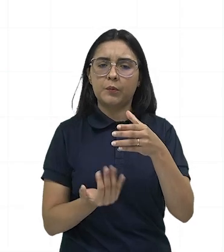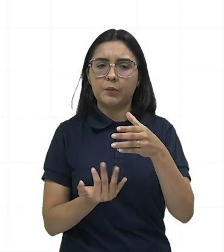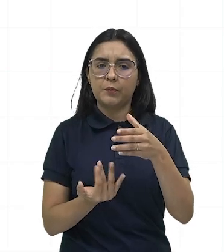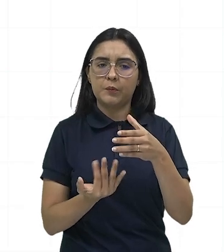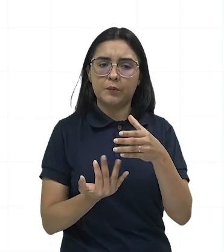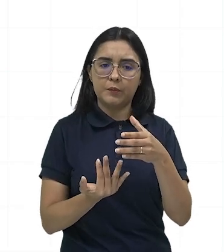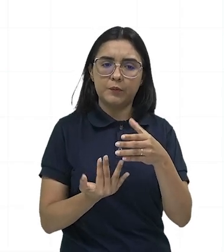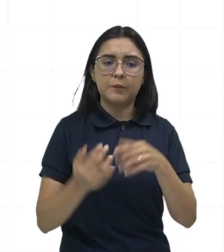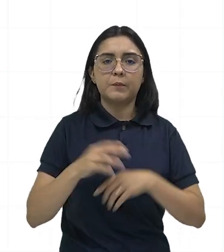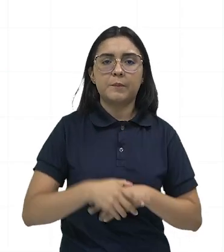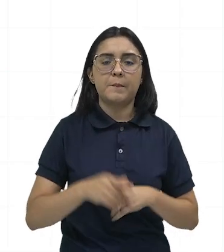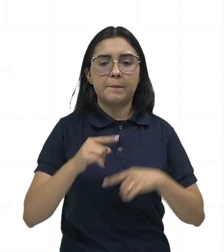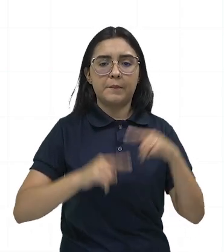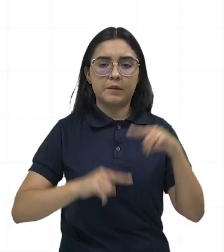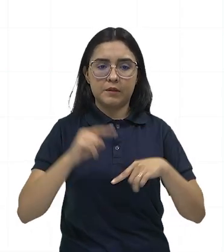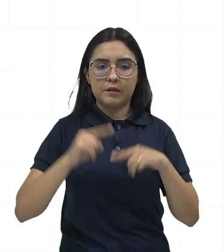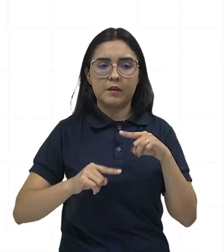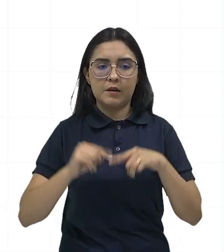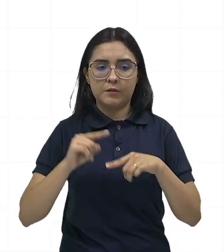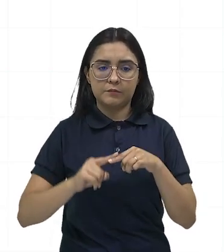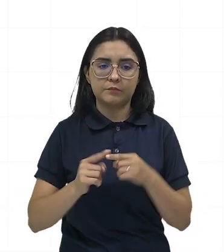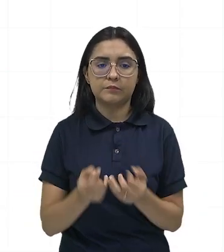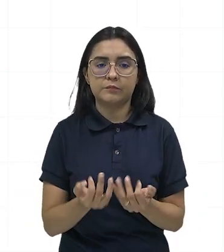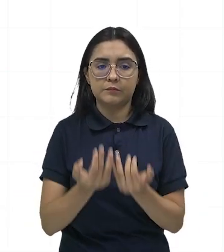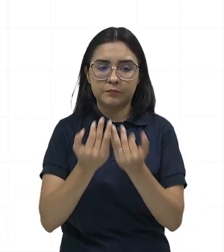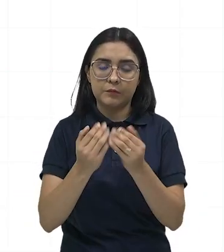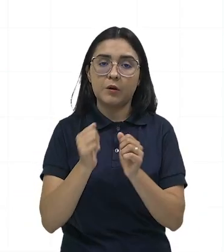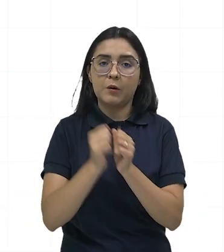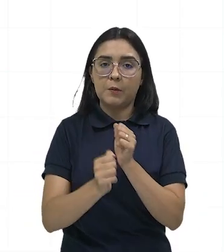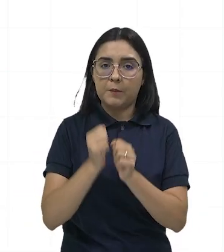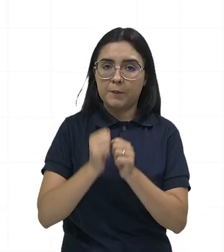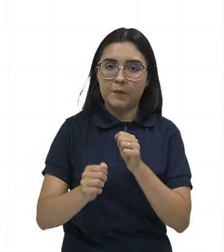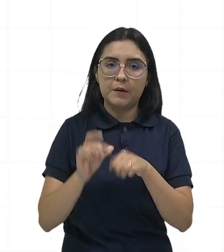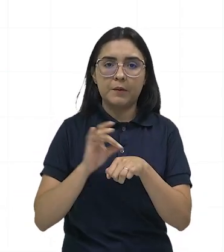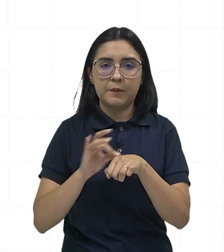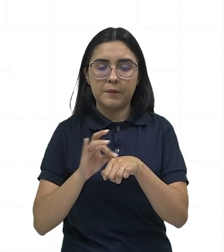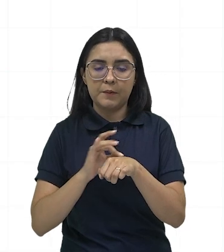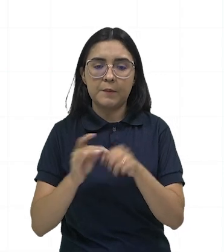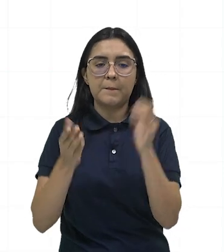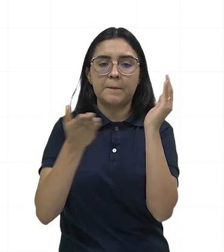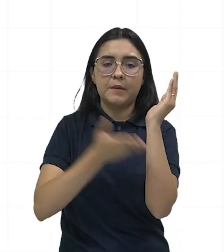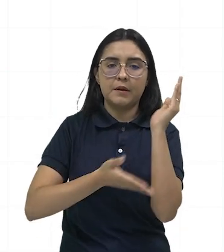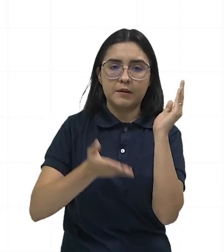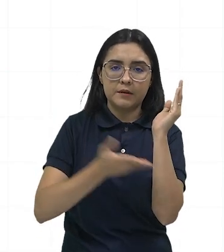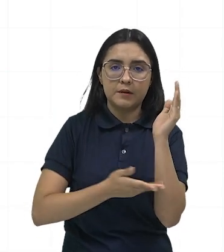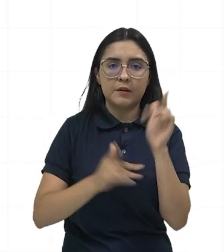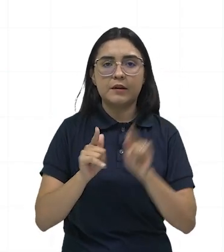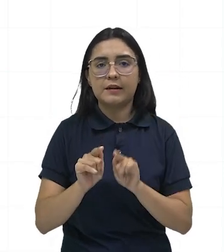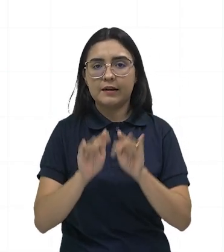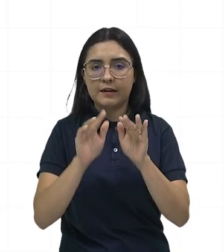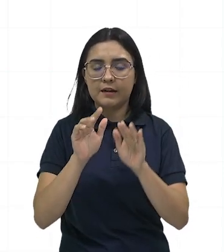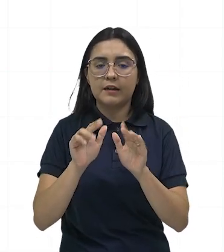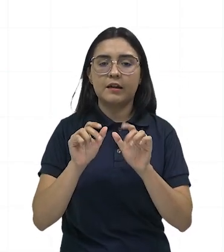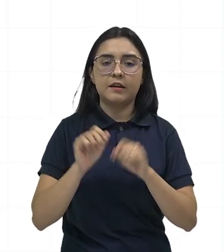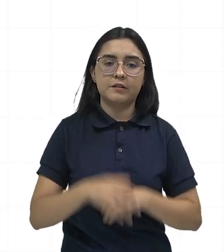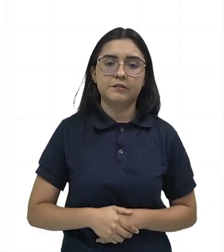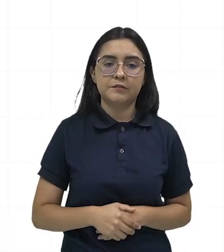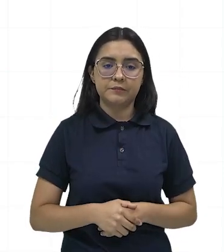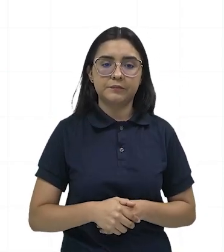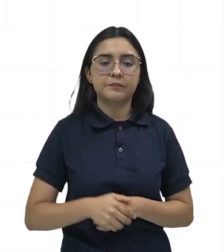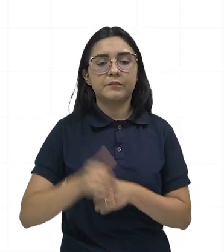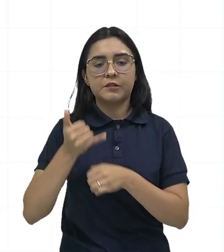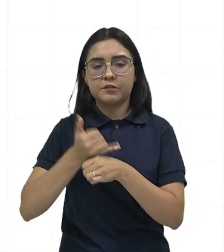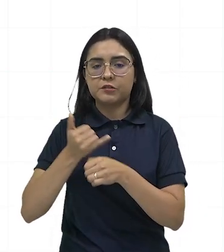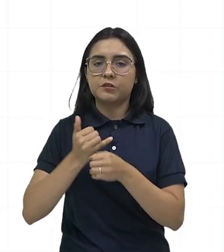produtos altamente combustíveis, como carvão mineral, madeira, gás natural, óleo diesel